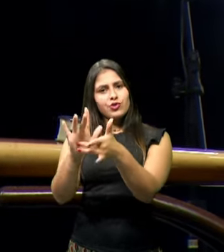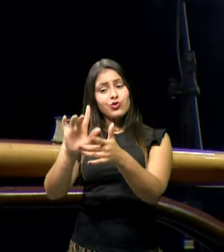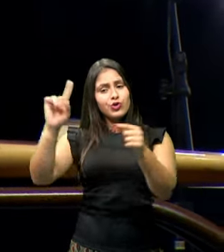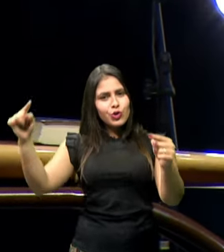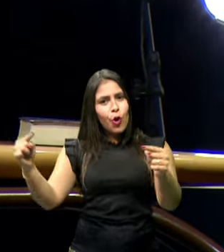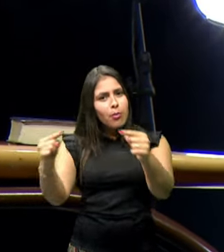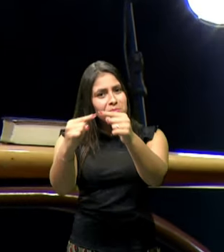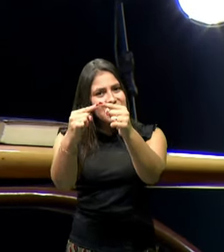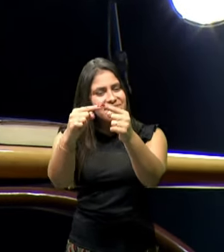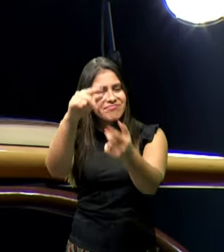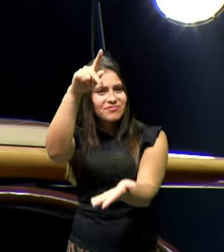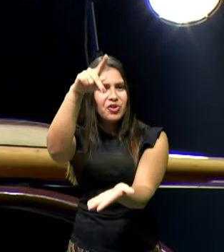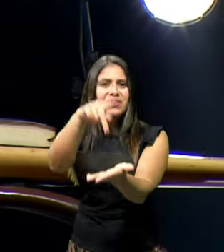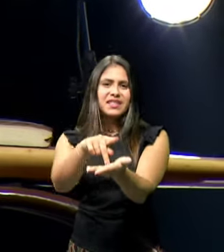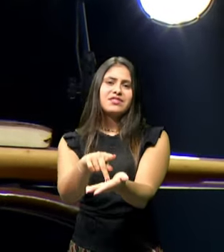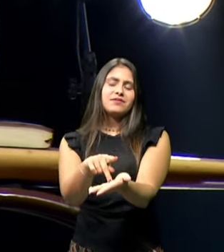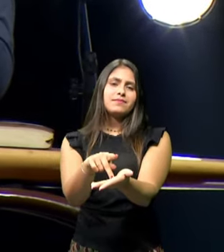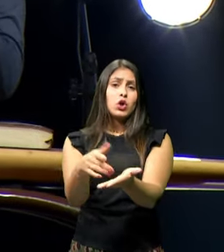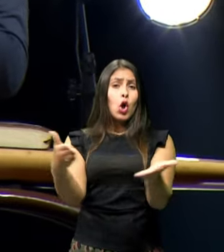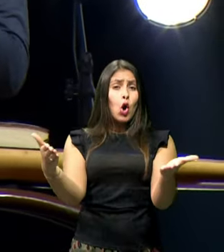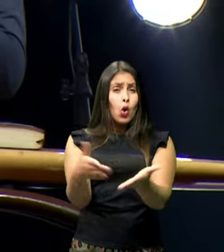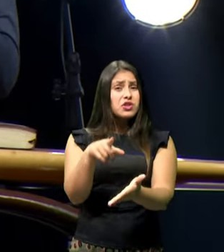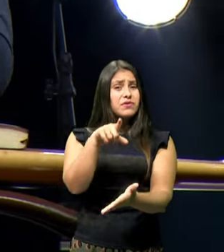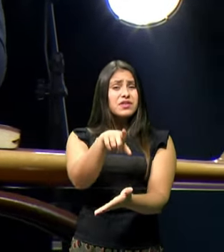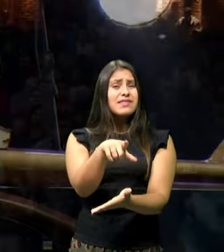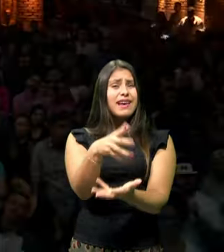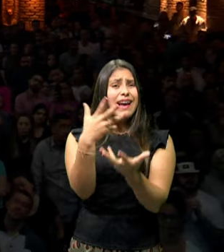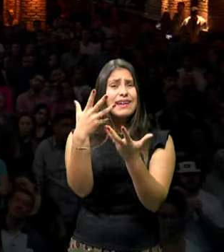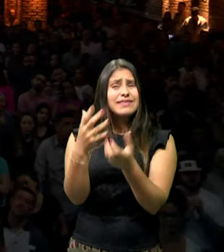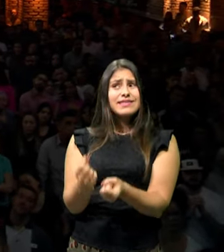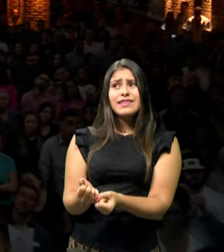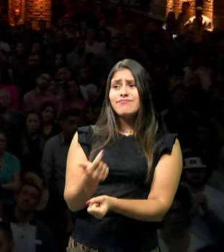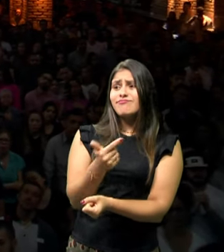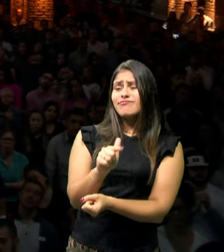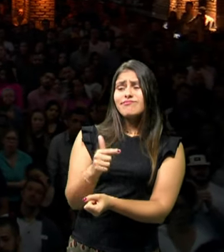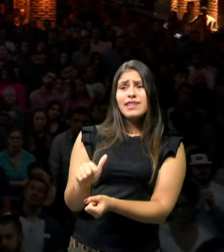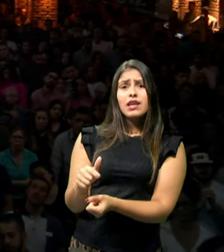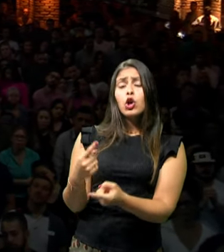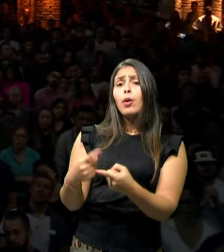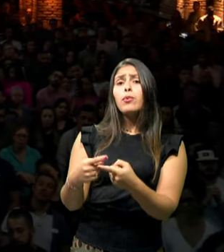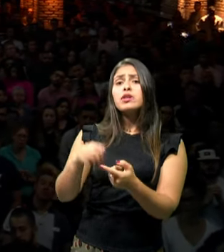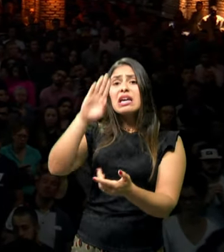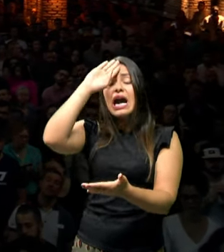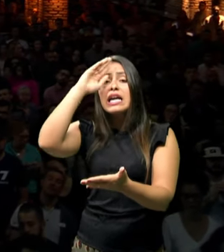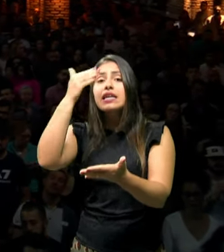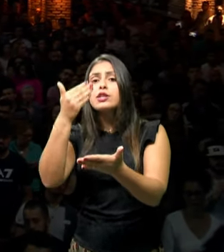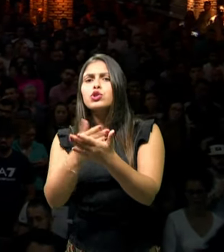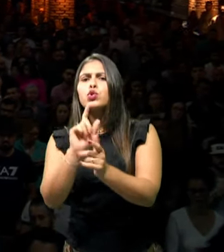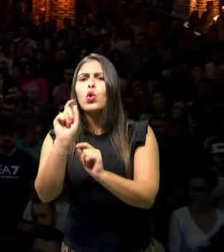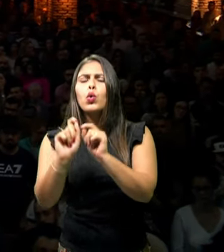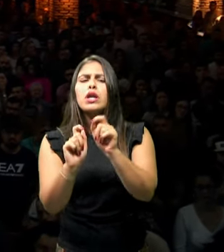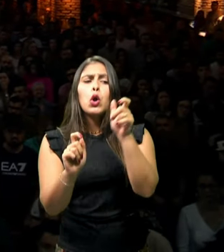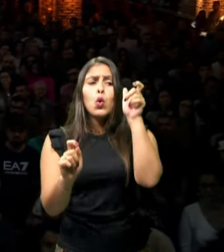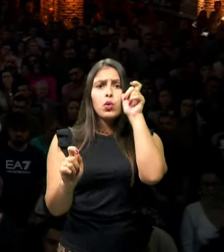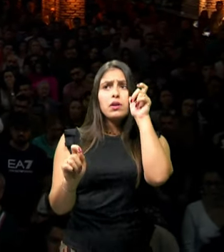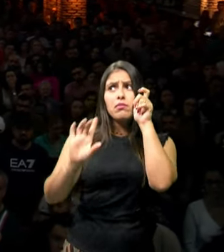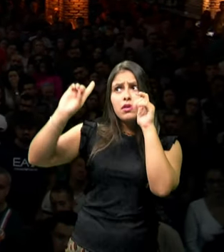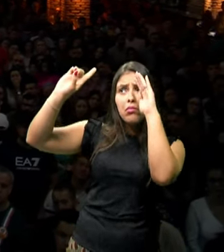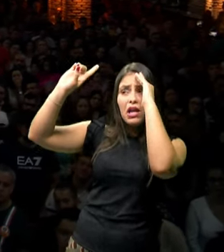Você hoje não admitir a existência, porque crer admitindo a existência, a Bíblia diz que o diabo crê em